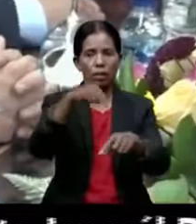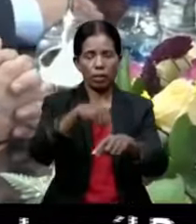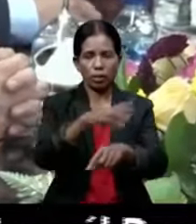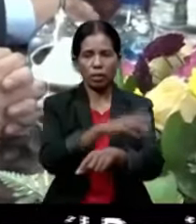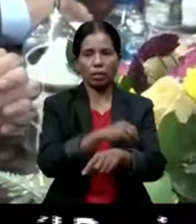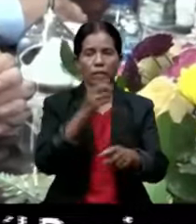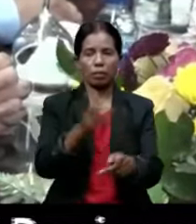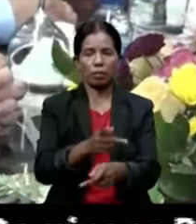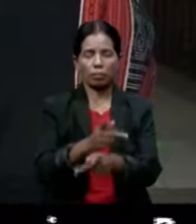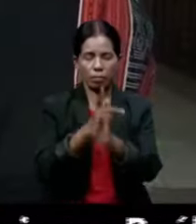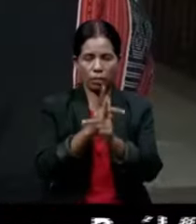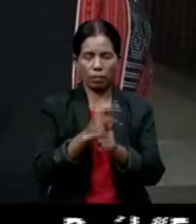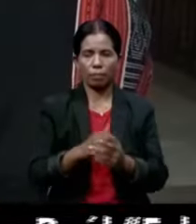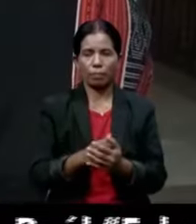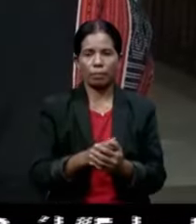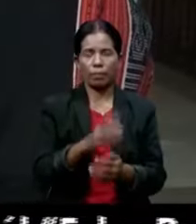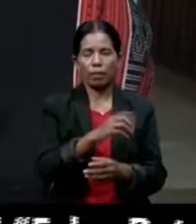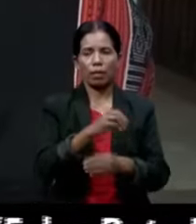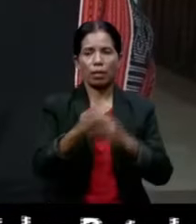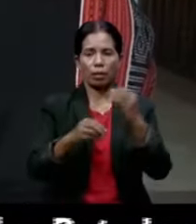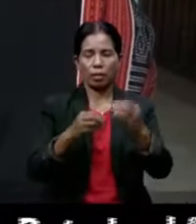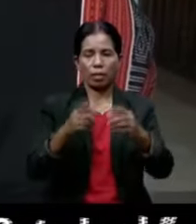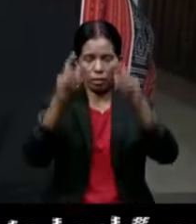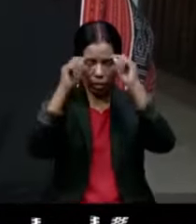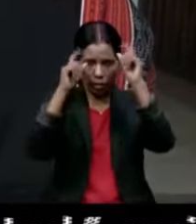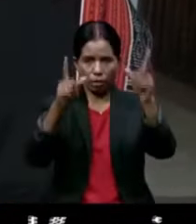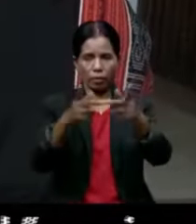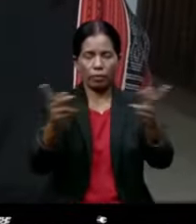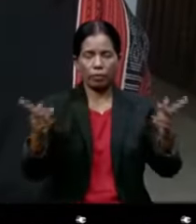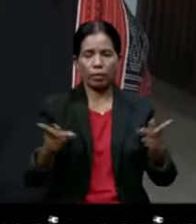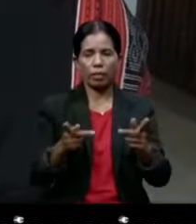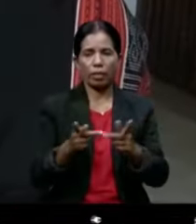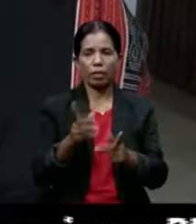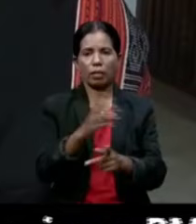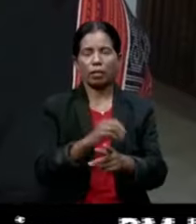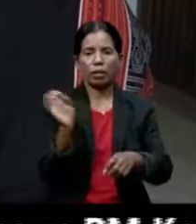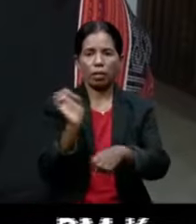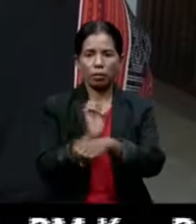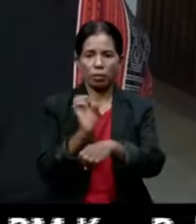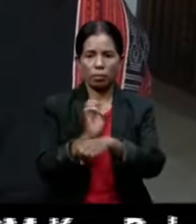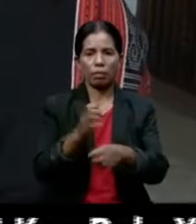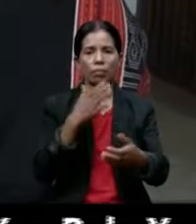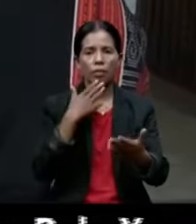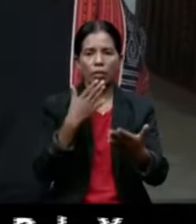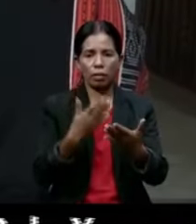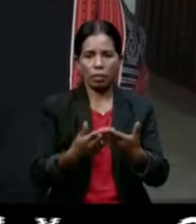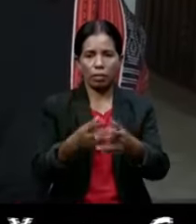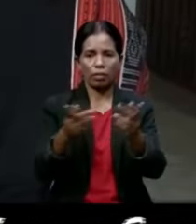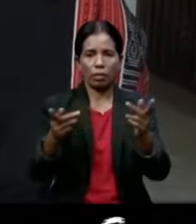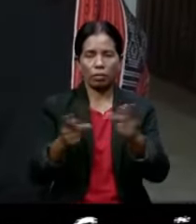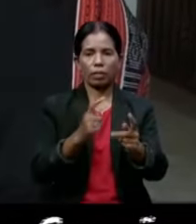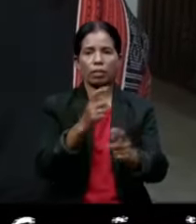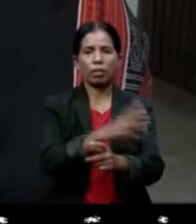área crédito carbono. O governo Timor-Leste, né, área de diversificação da economia, área de